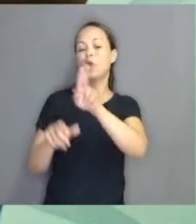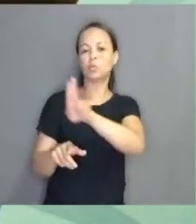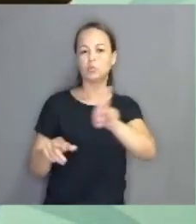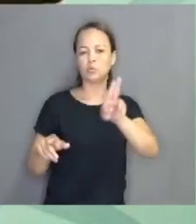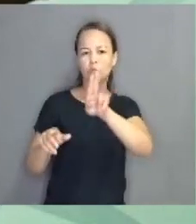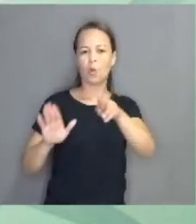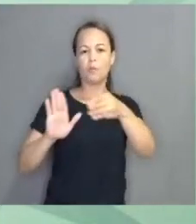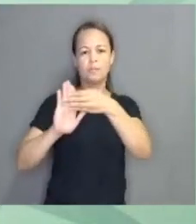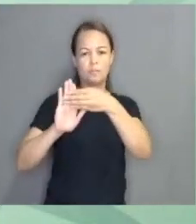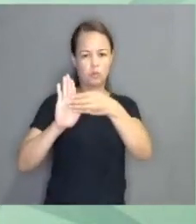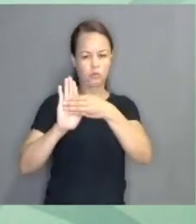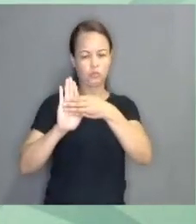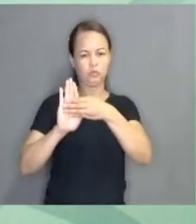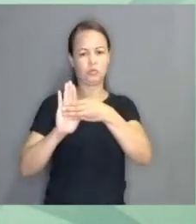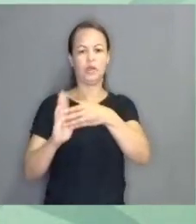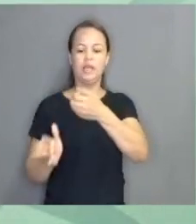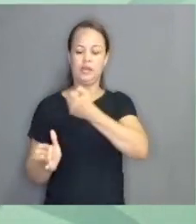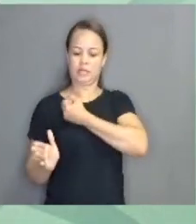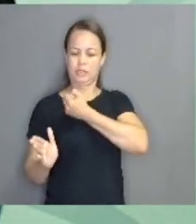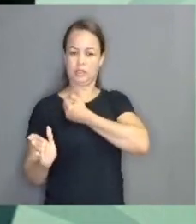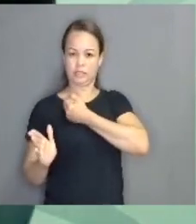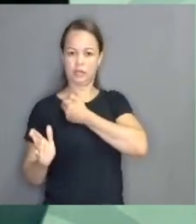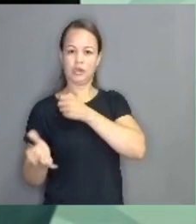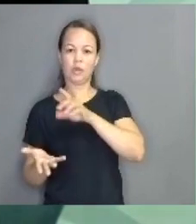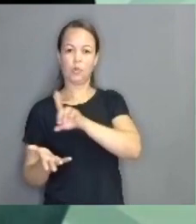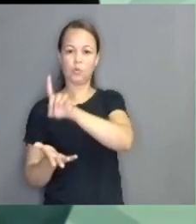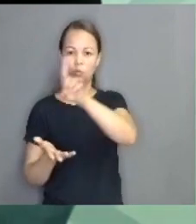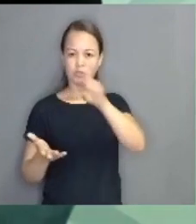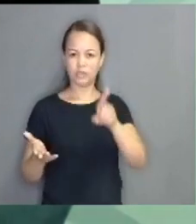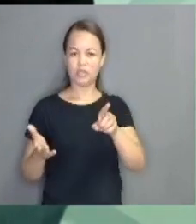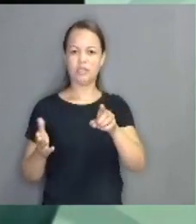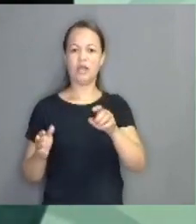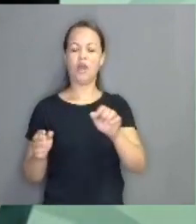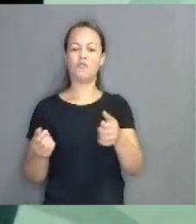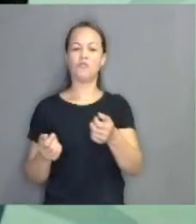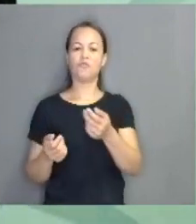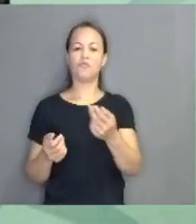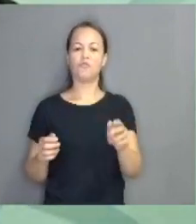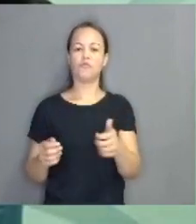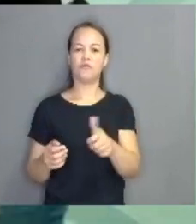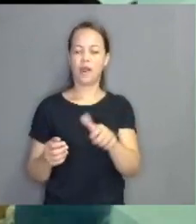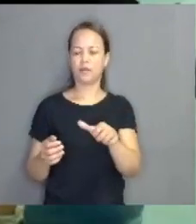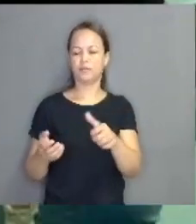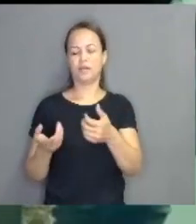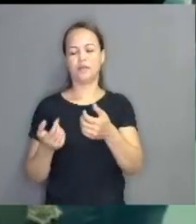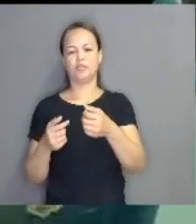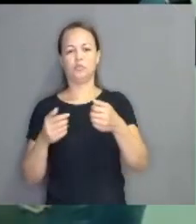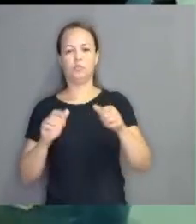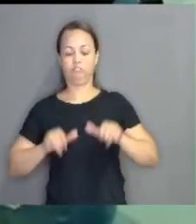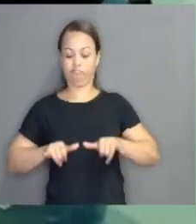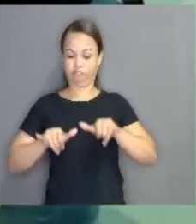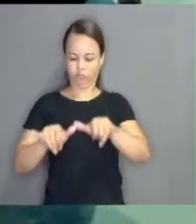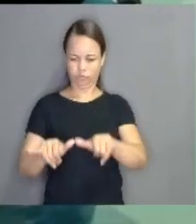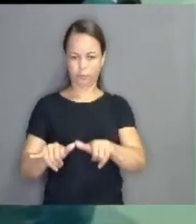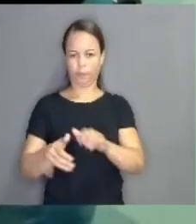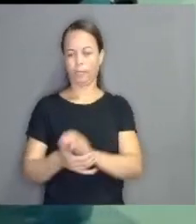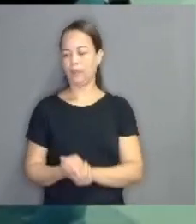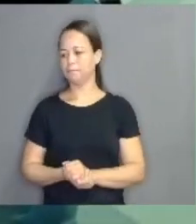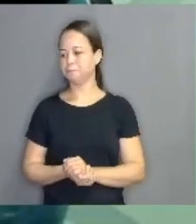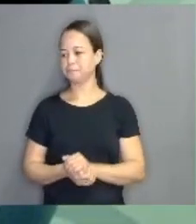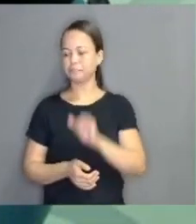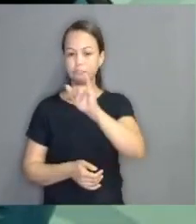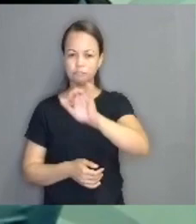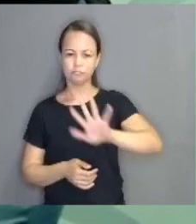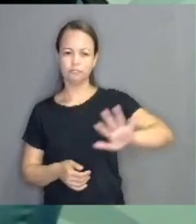O peso do produto, a validade do produto. Tudo isso lá no supermercado. Aqui nessa imagem,